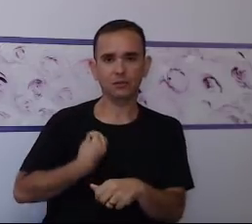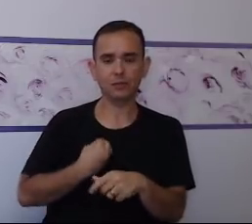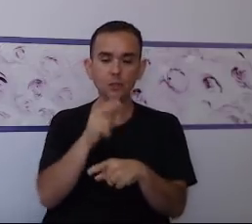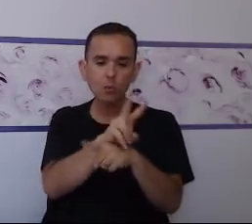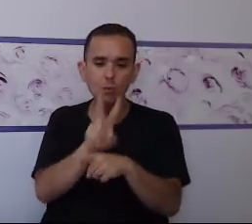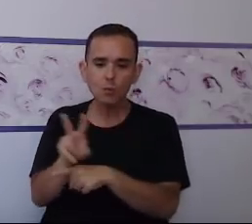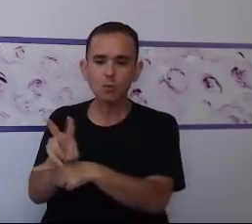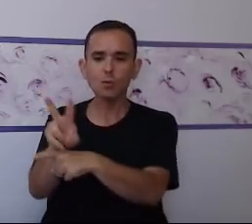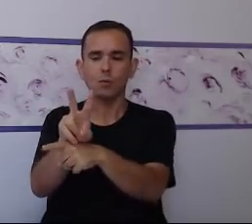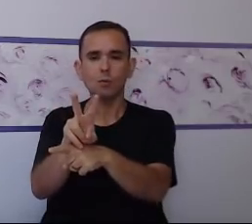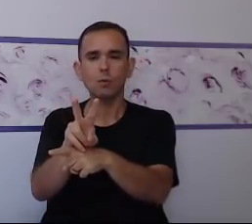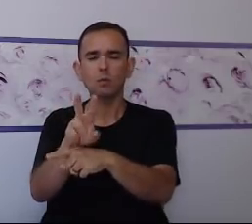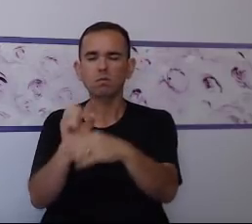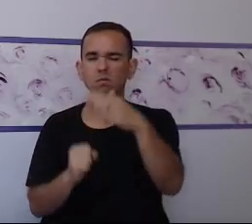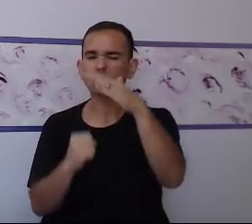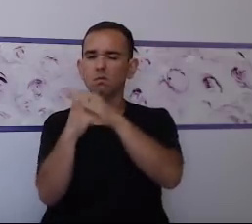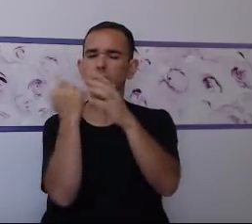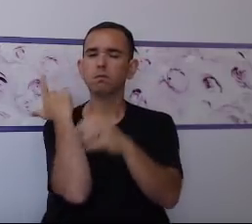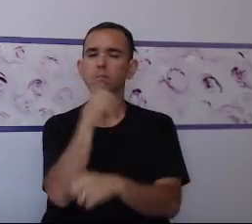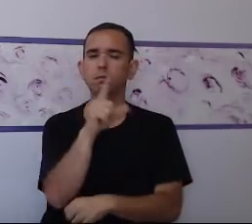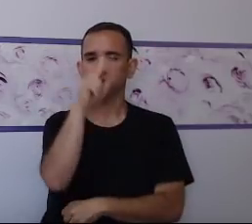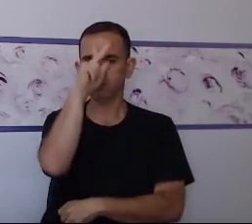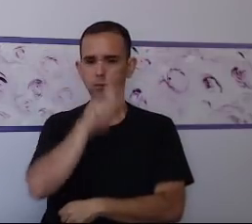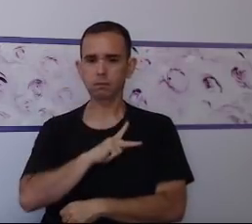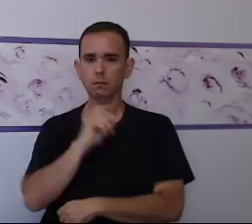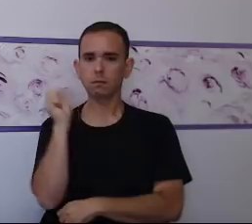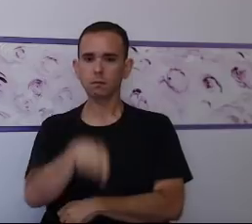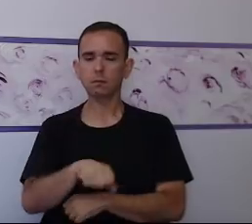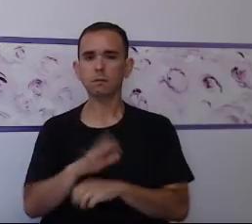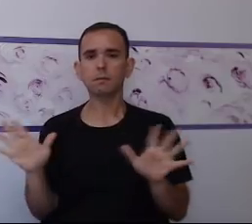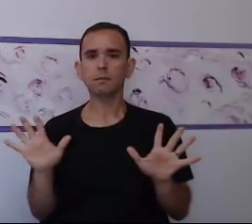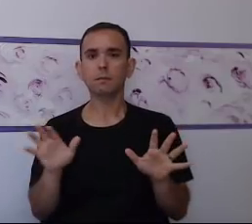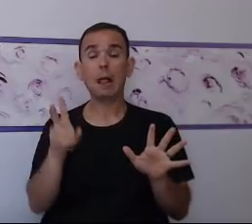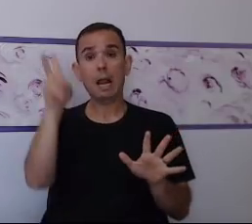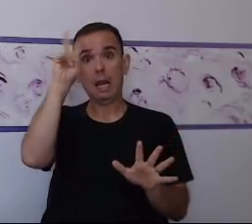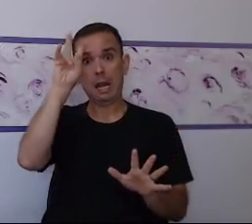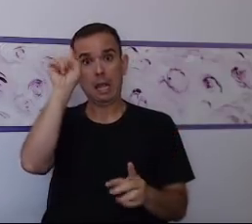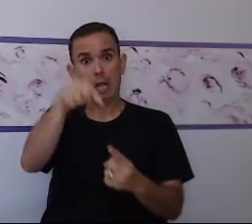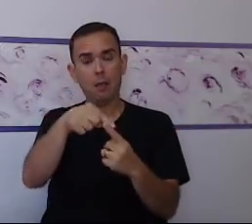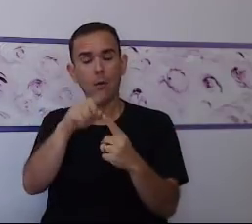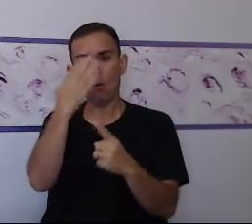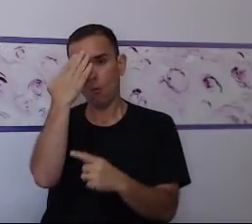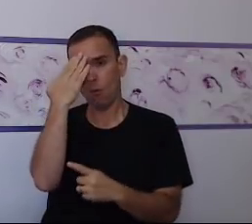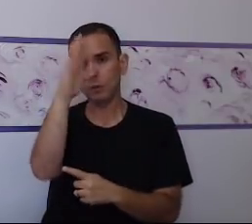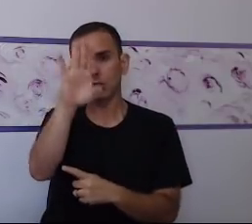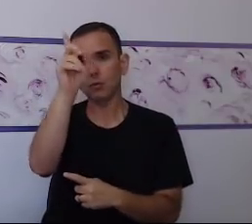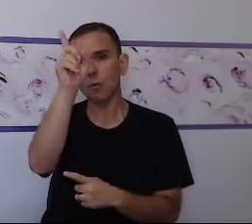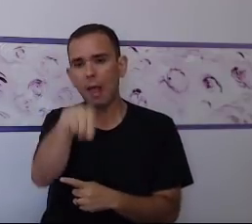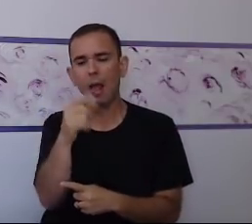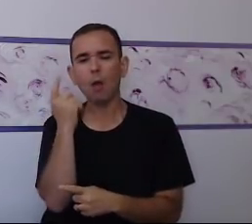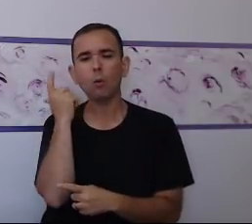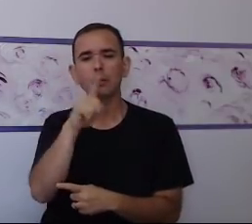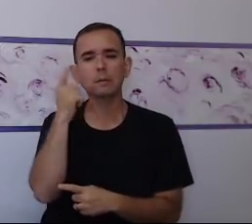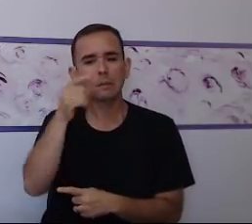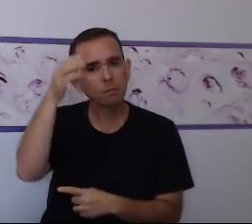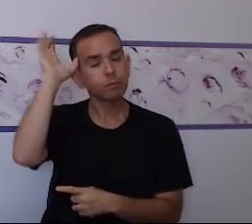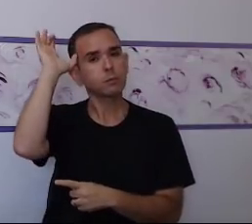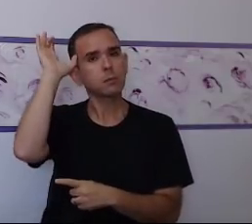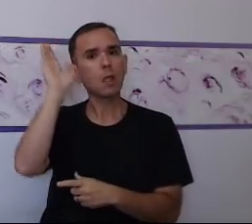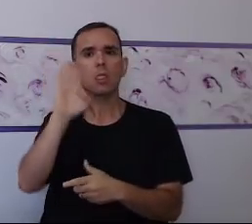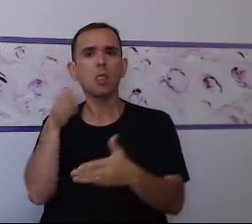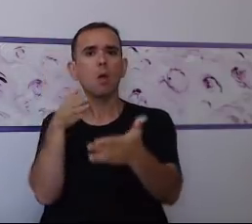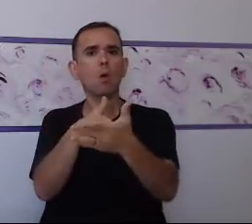e buscar sua máxima autonomia dentro de sua condição. Lembre-se, o foco deve ser a capacidade e não a